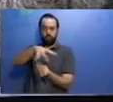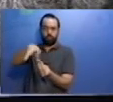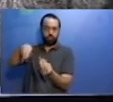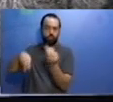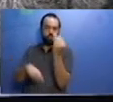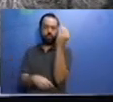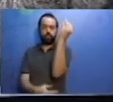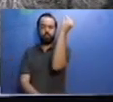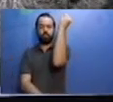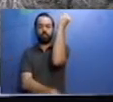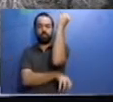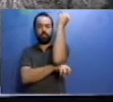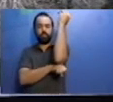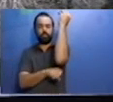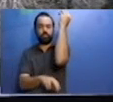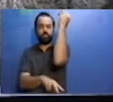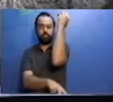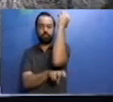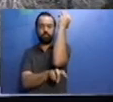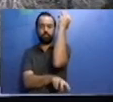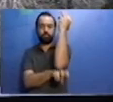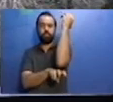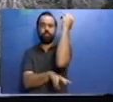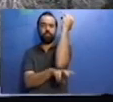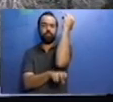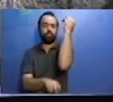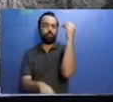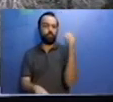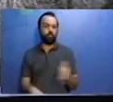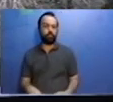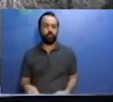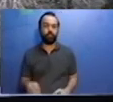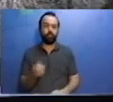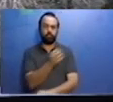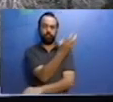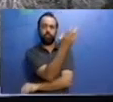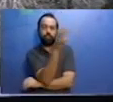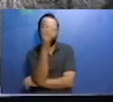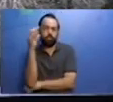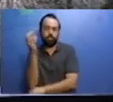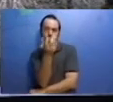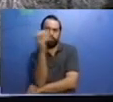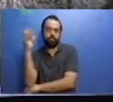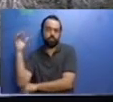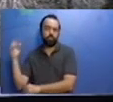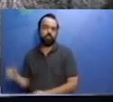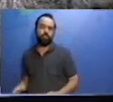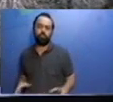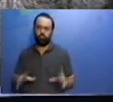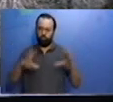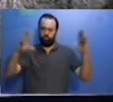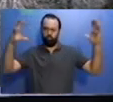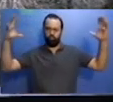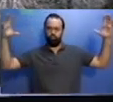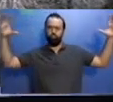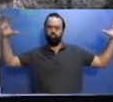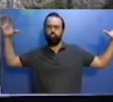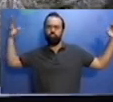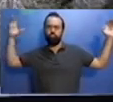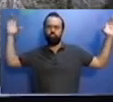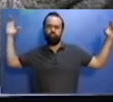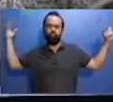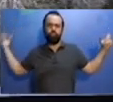uma micorriza. Florestas densas, como a floresta amazônica, ela só é possível aquela exuberância que ela tem graças